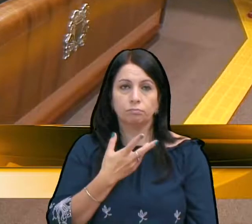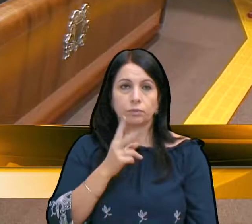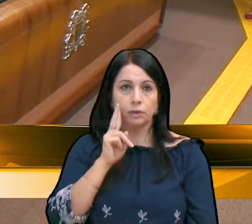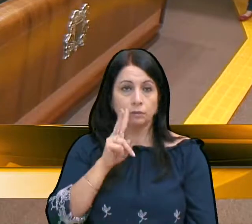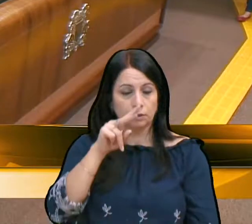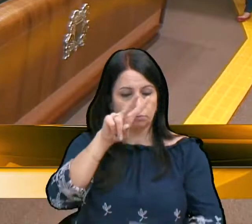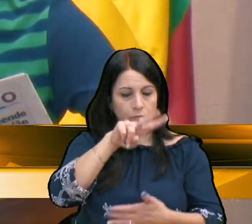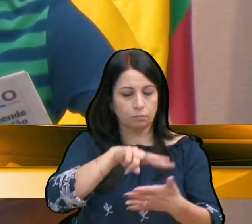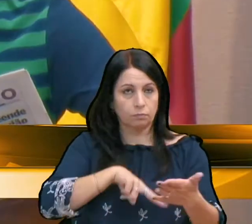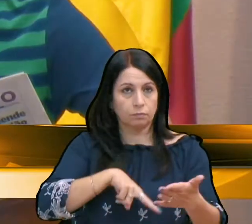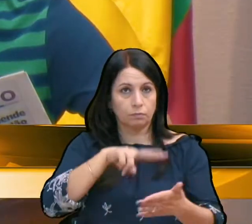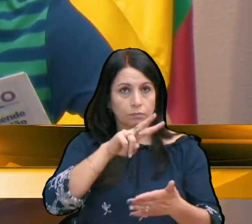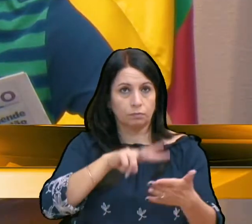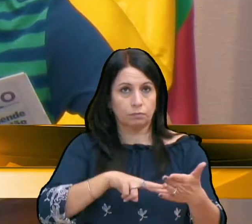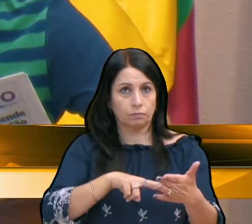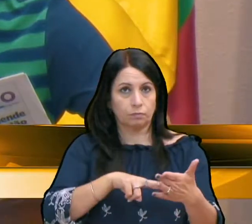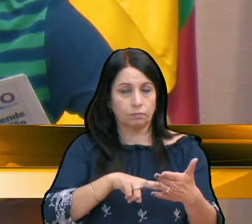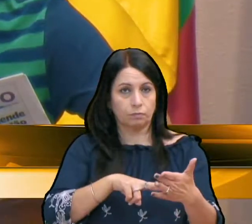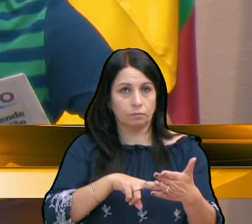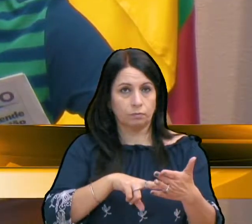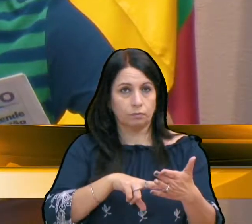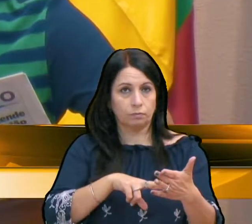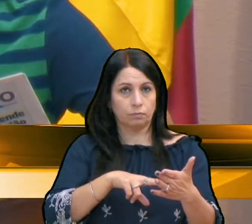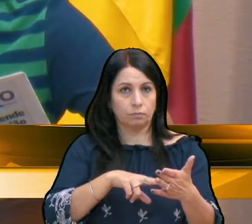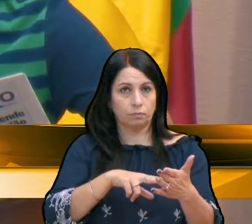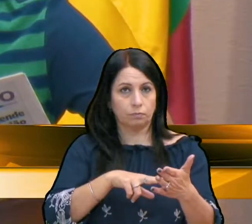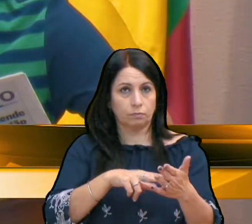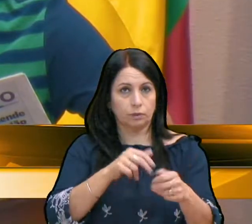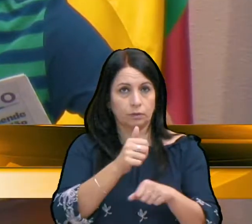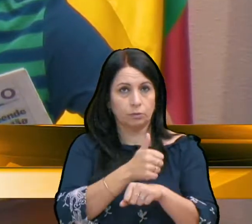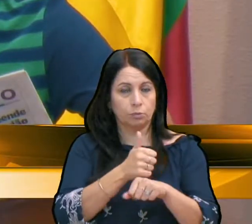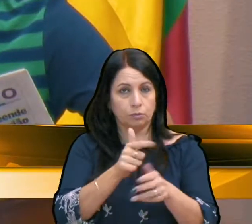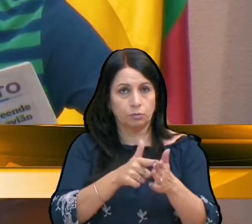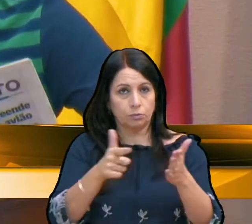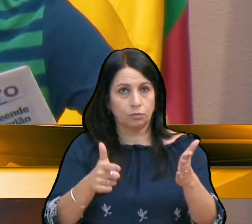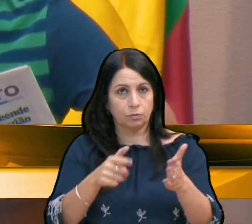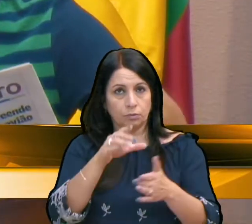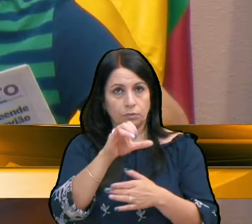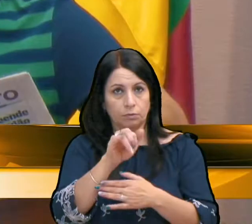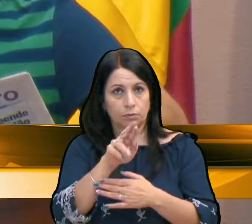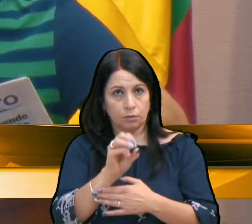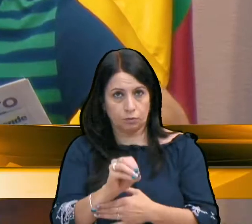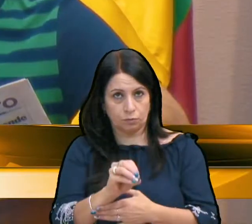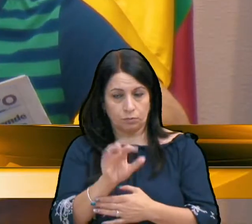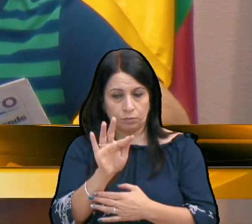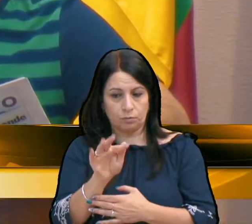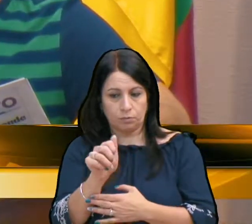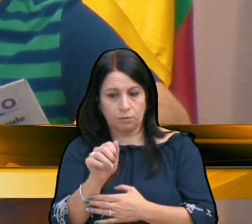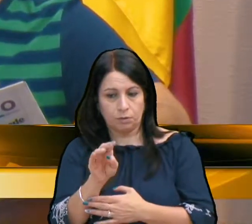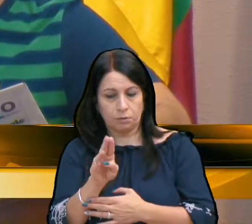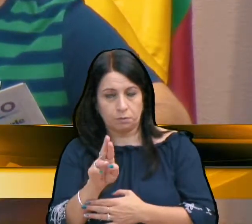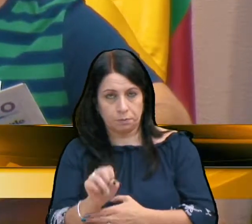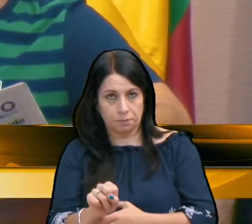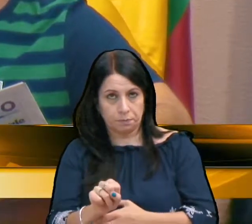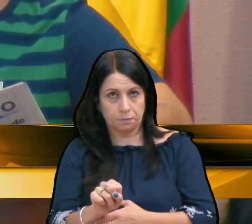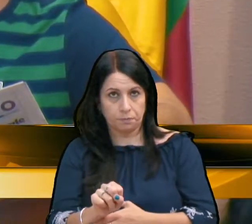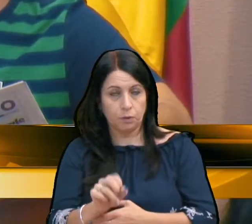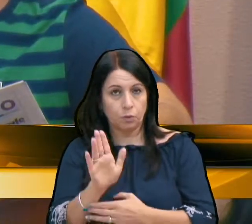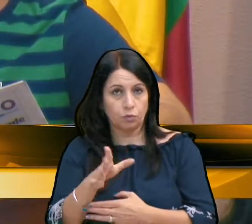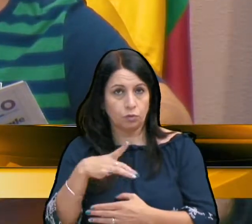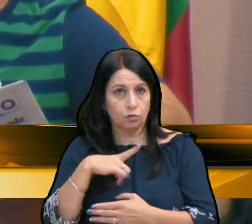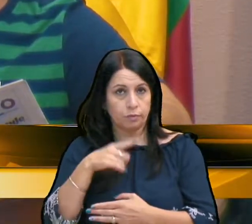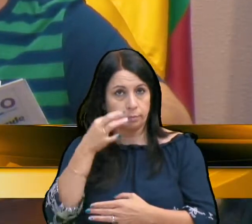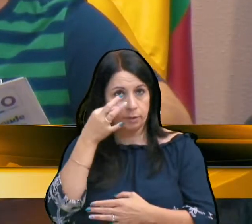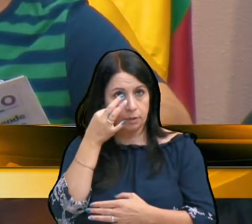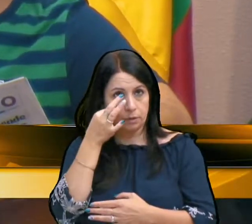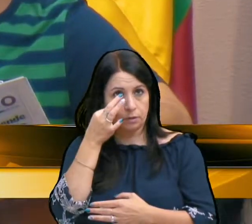uma leitura do jornalista, colunista Ciro Fabres. Hoje justamente que nós tivemos a presença